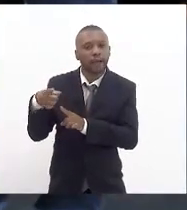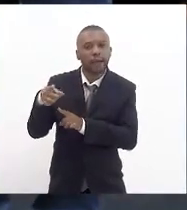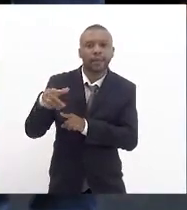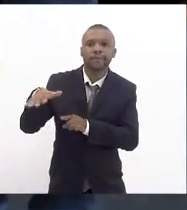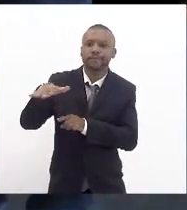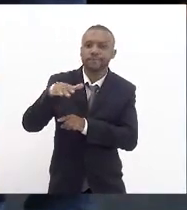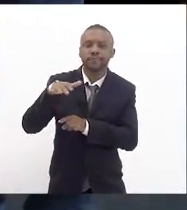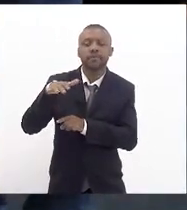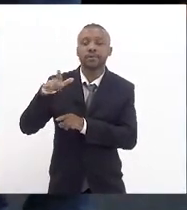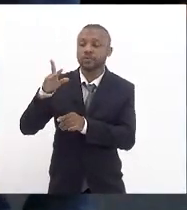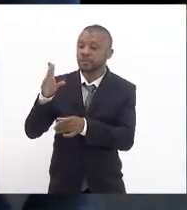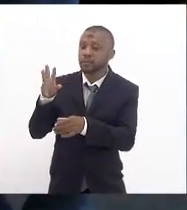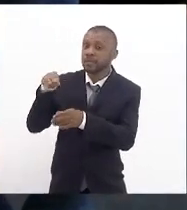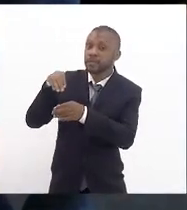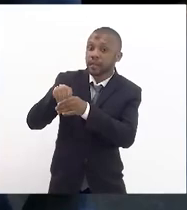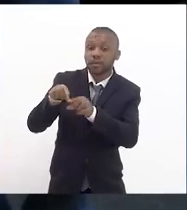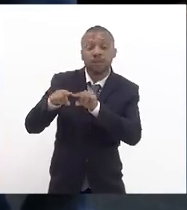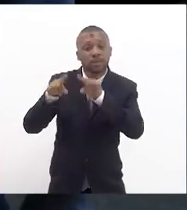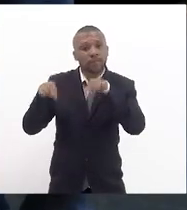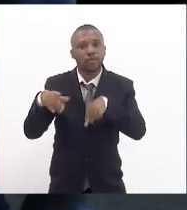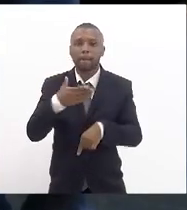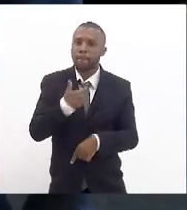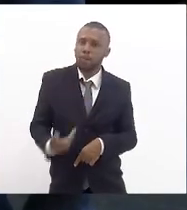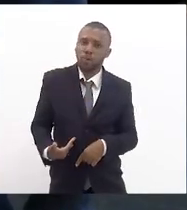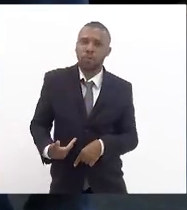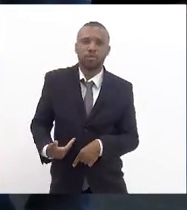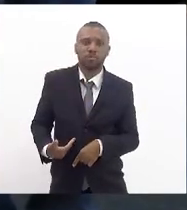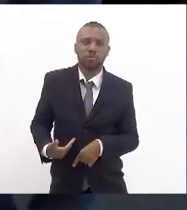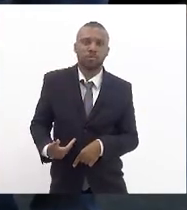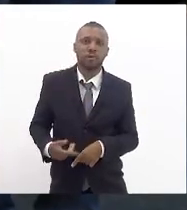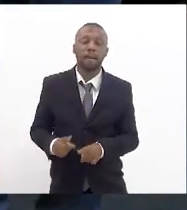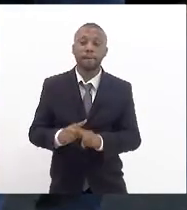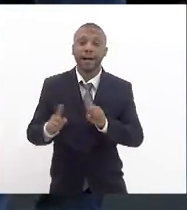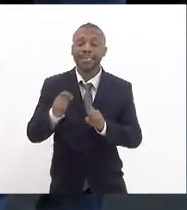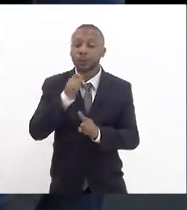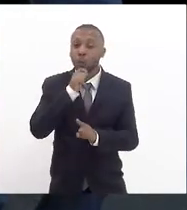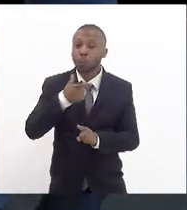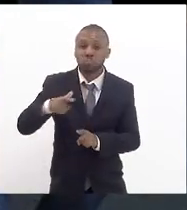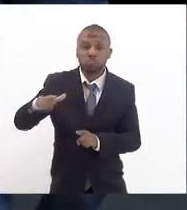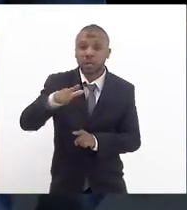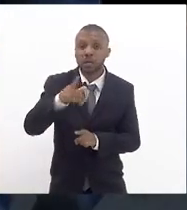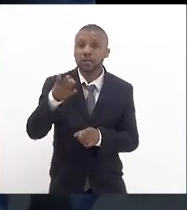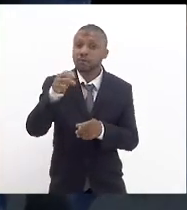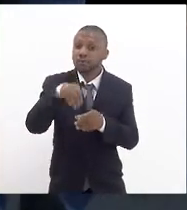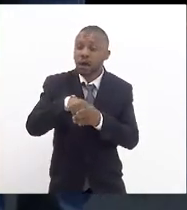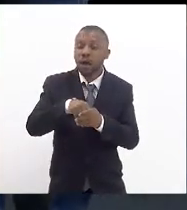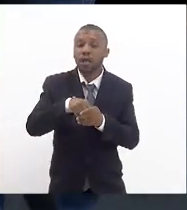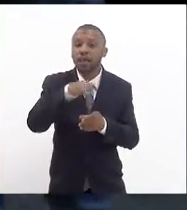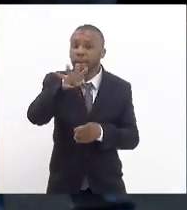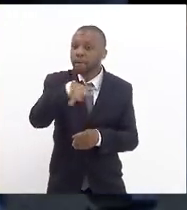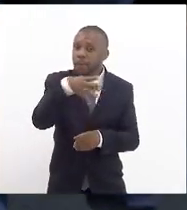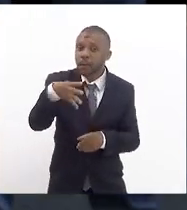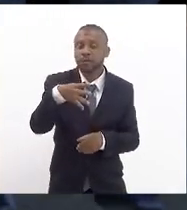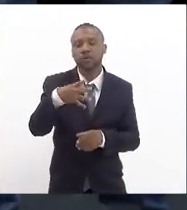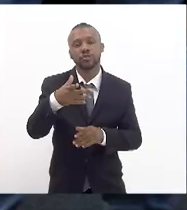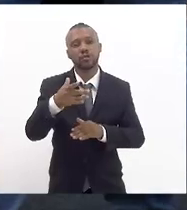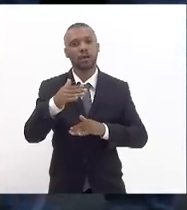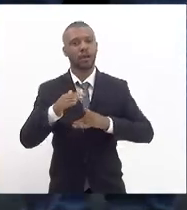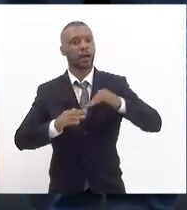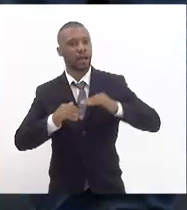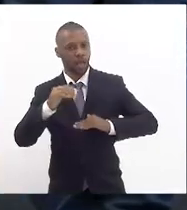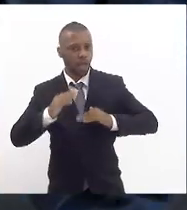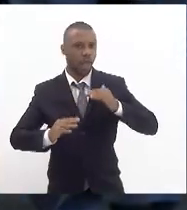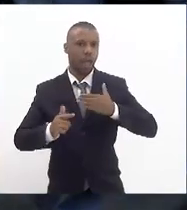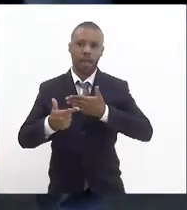um órgão como servidor público e que não tem esse órgão um plano de cargo, carreiras e salário. Inclusive que